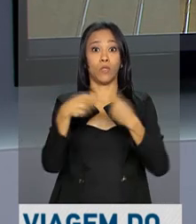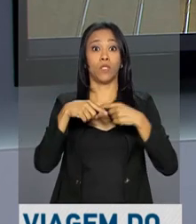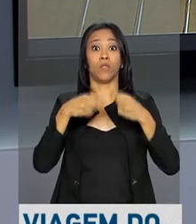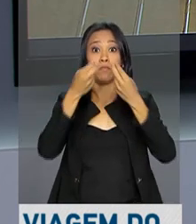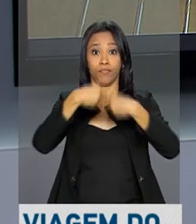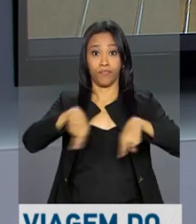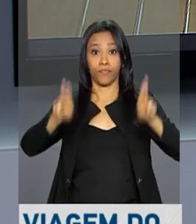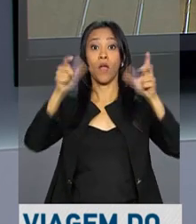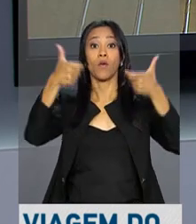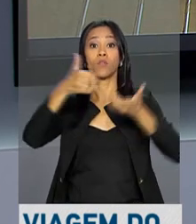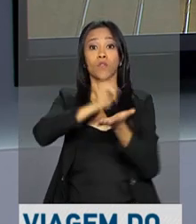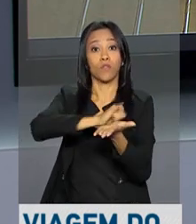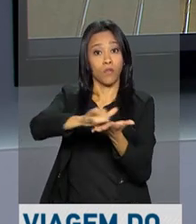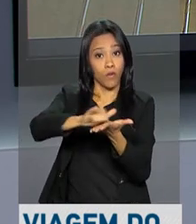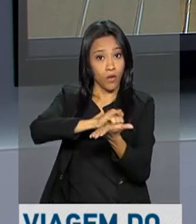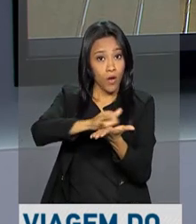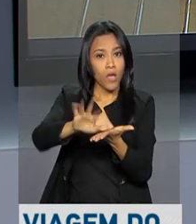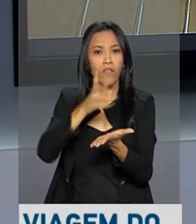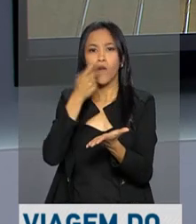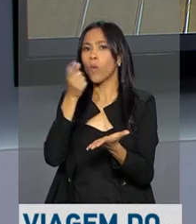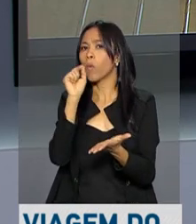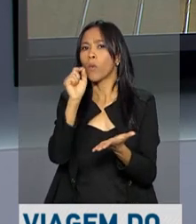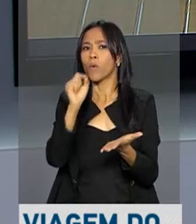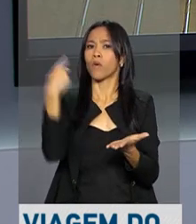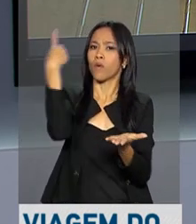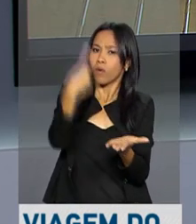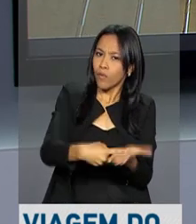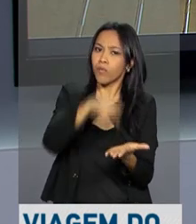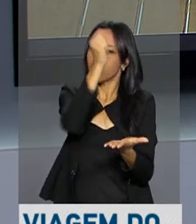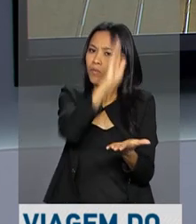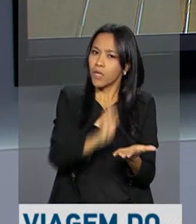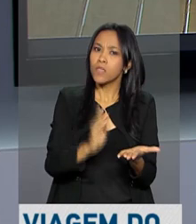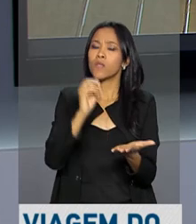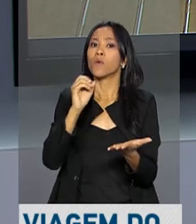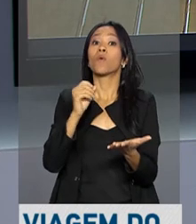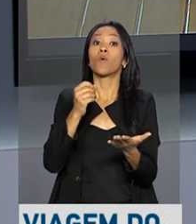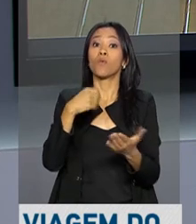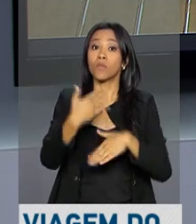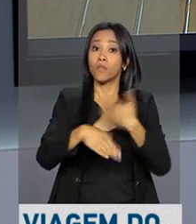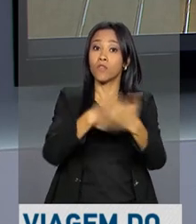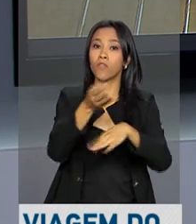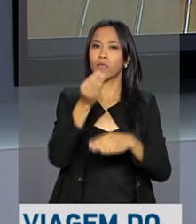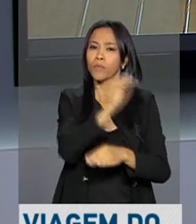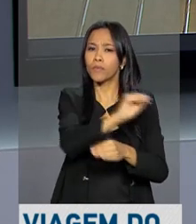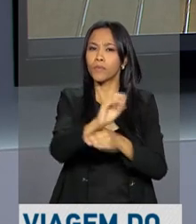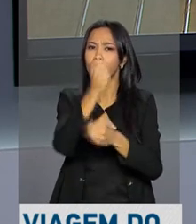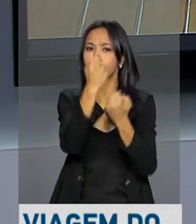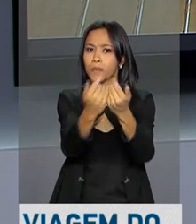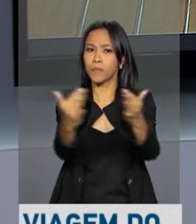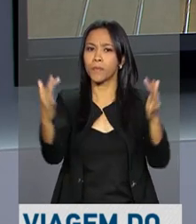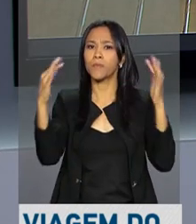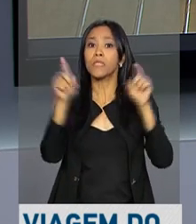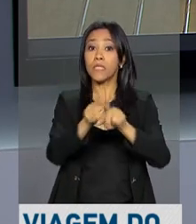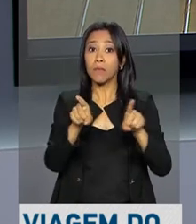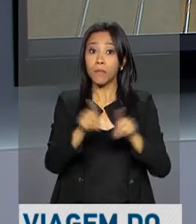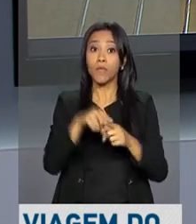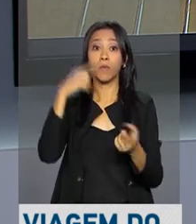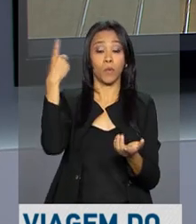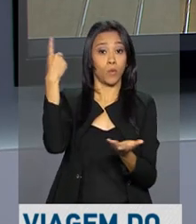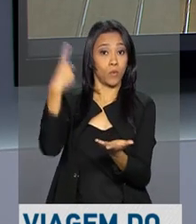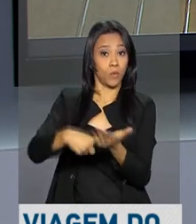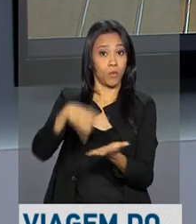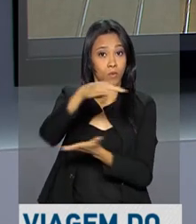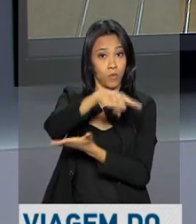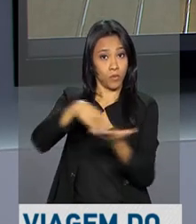Unidas em Nova York, ele também falou sobre o compromisso do Brasil com o desenvolvimento sustentável e com o Acordo de Paris